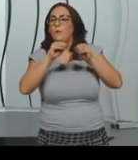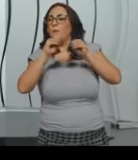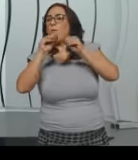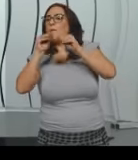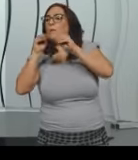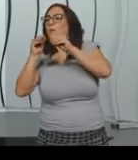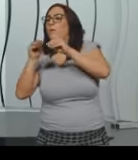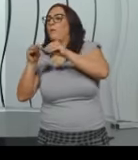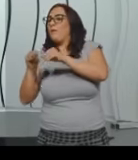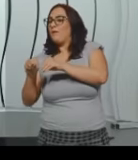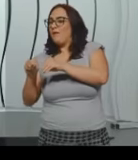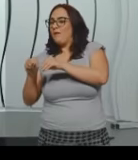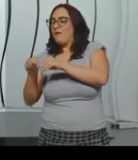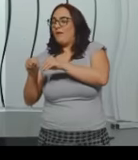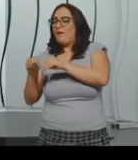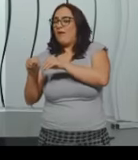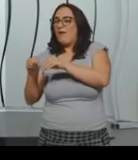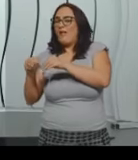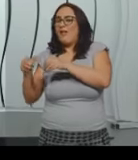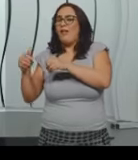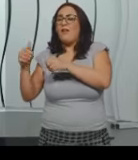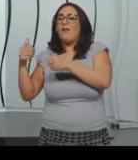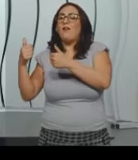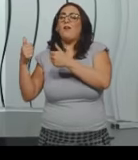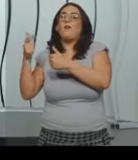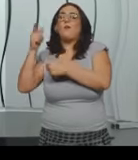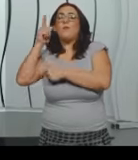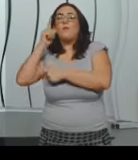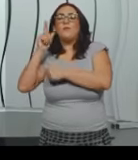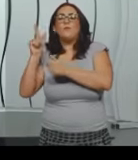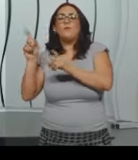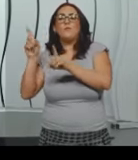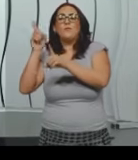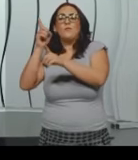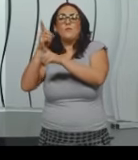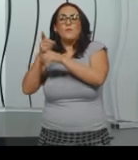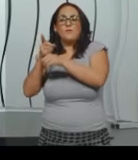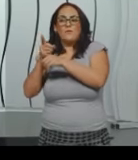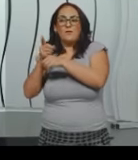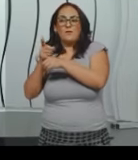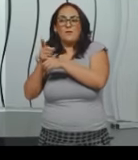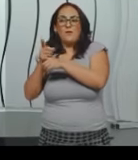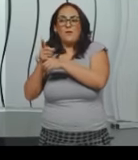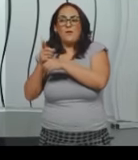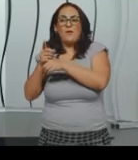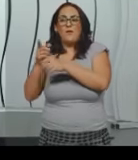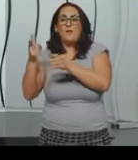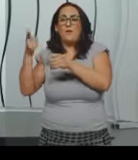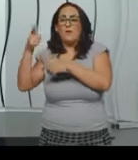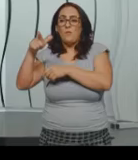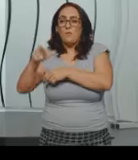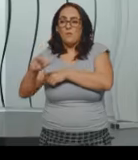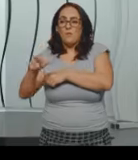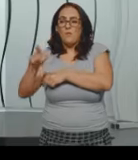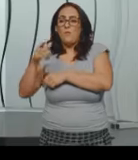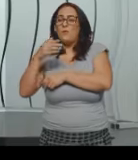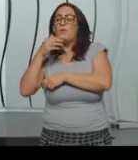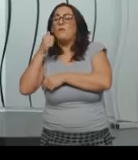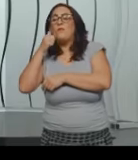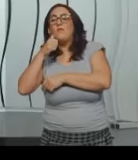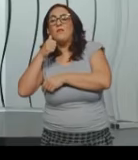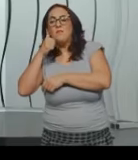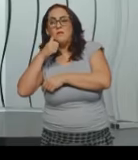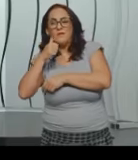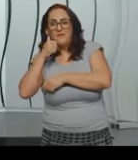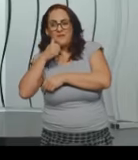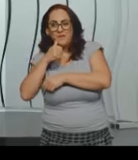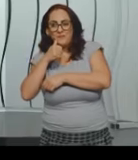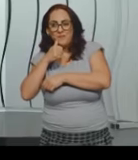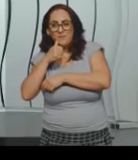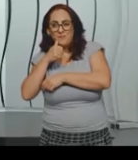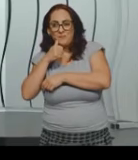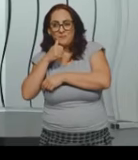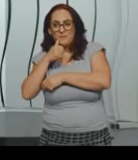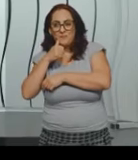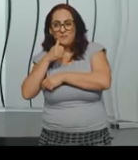o gametófito, o gametângio feminino. Esse gameta masculino, ele é chamado de